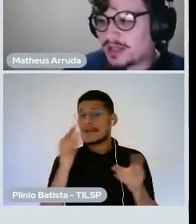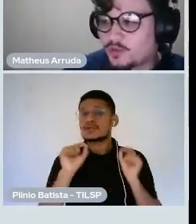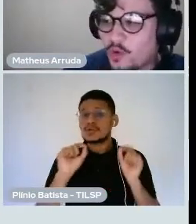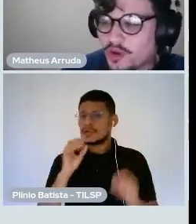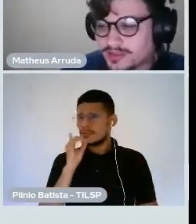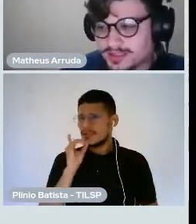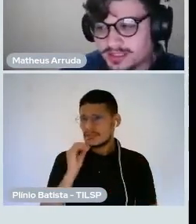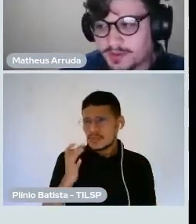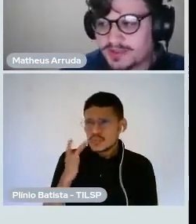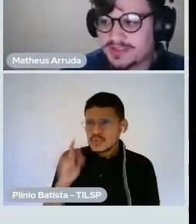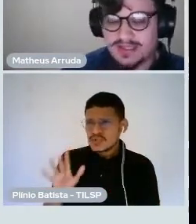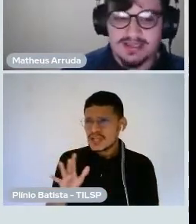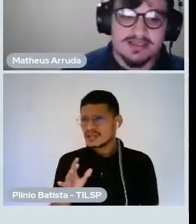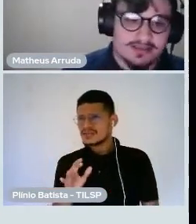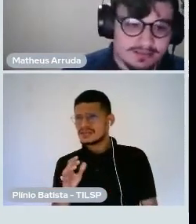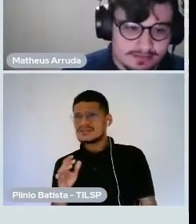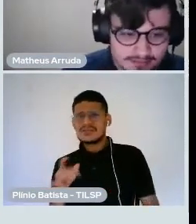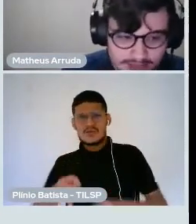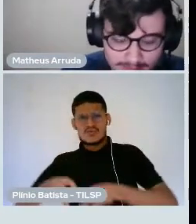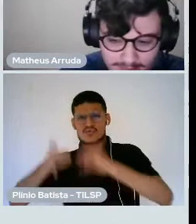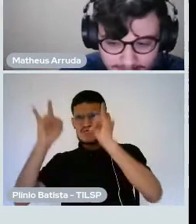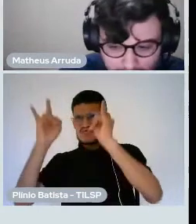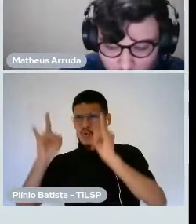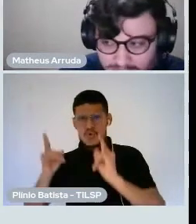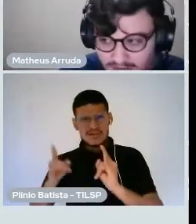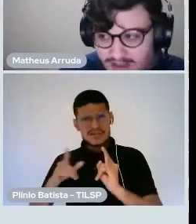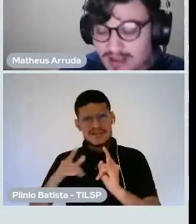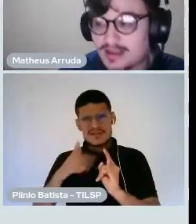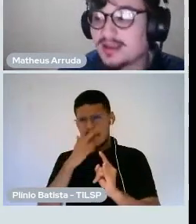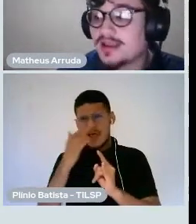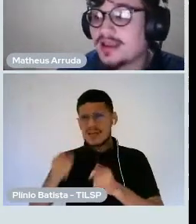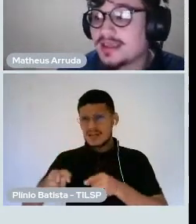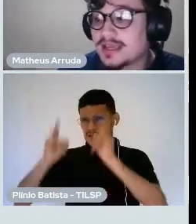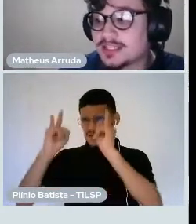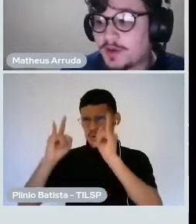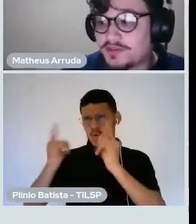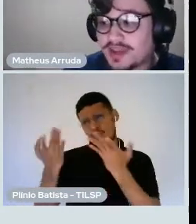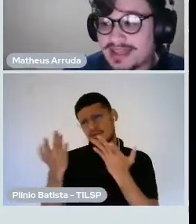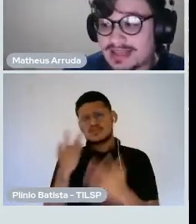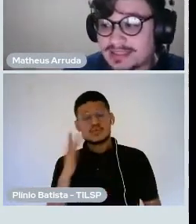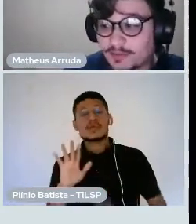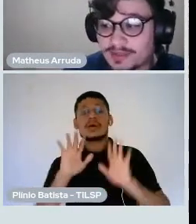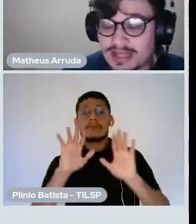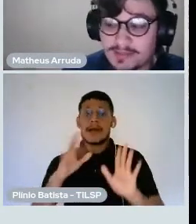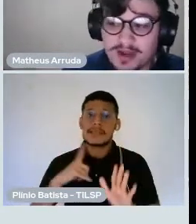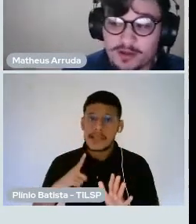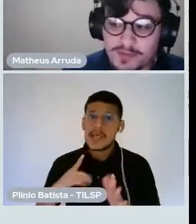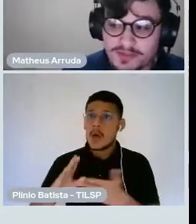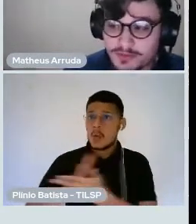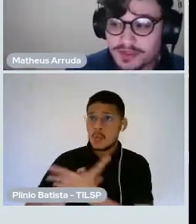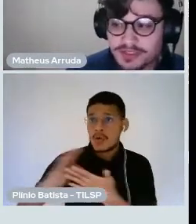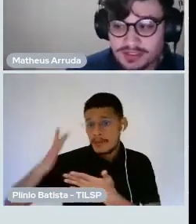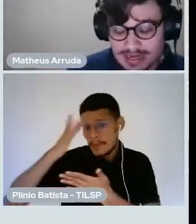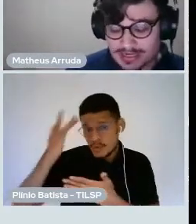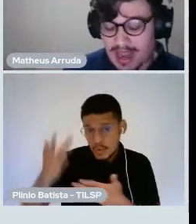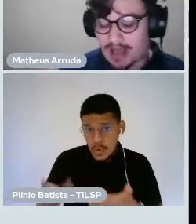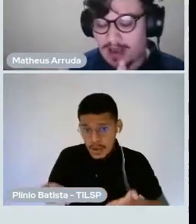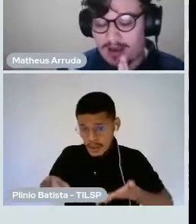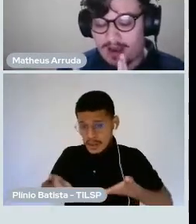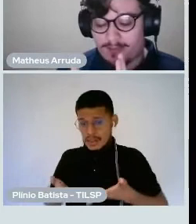sei, uma torre, se a gente pode se dizer assim, né? Para observar. E a gente pode ver que está nascendo uma quantidade menor de